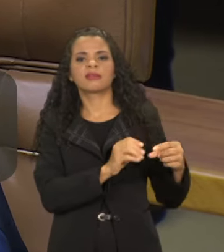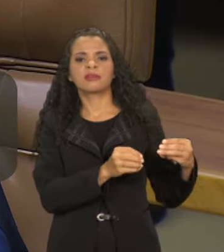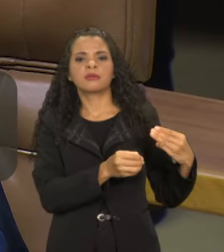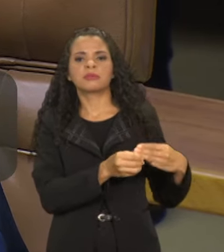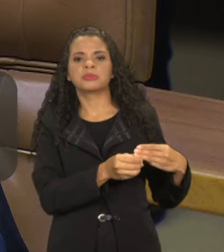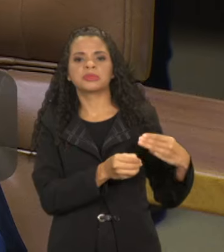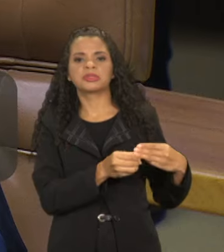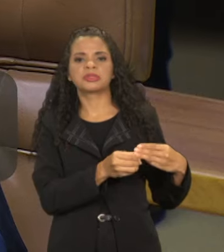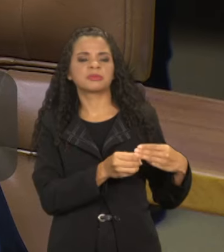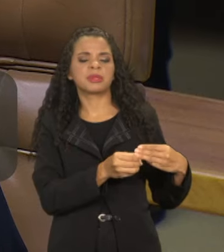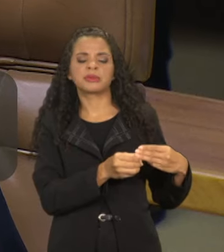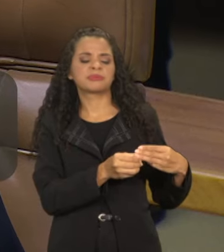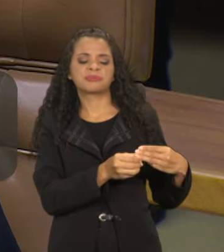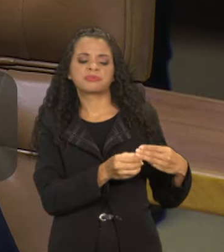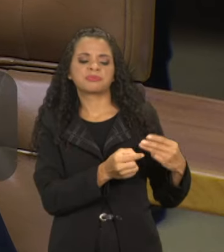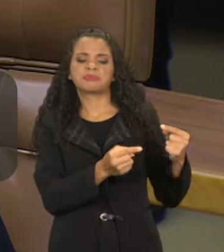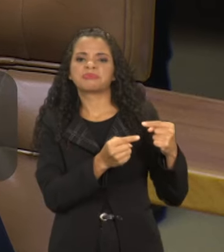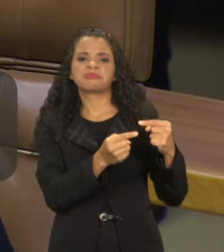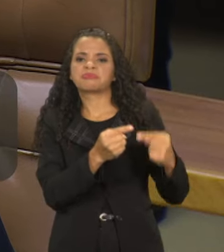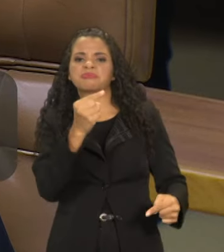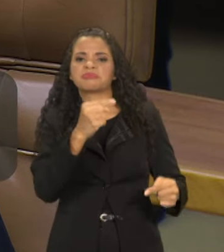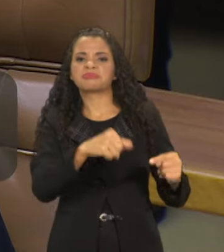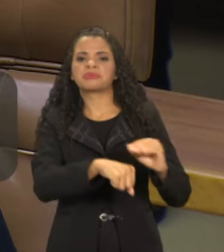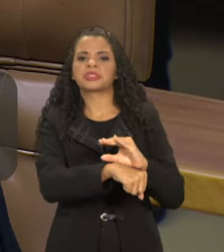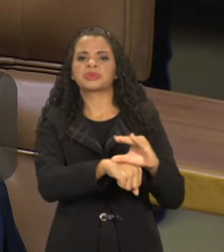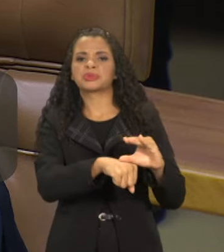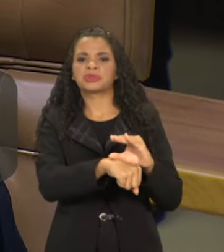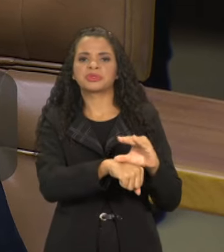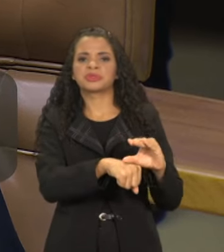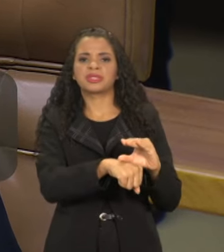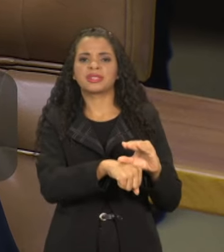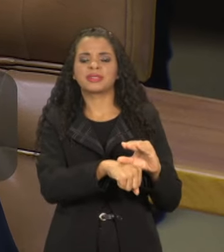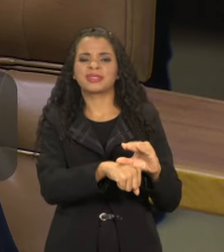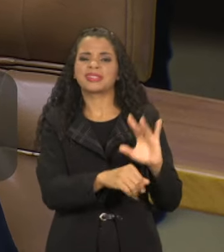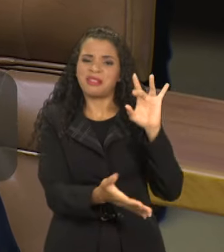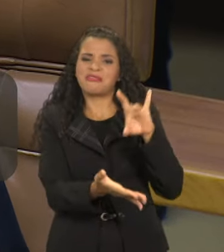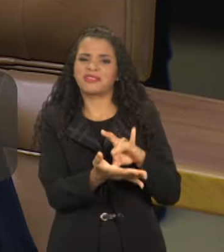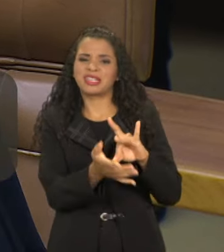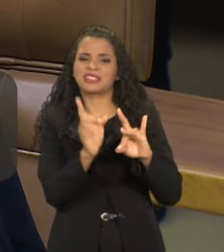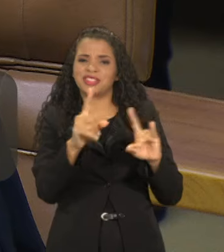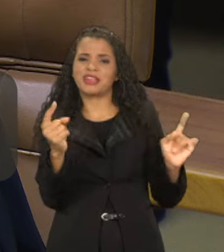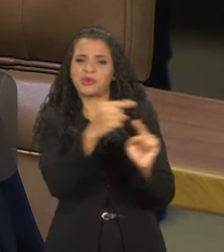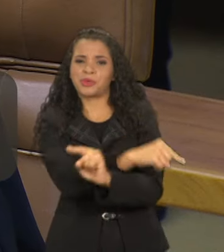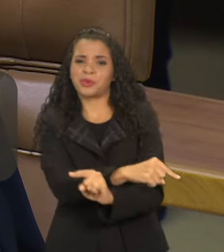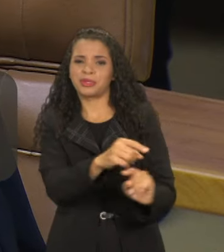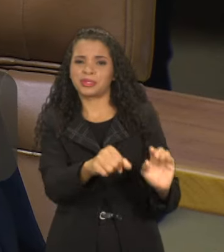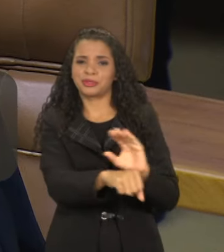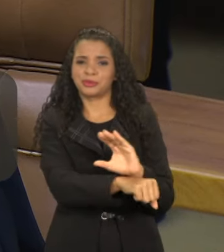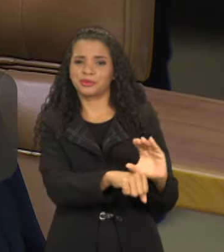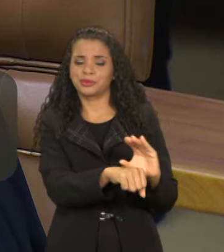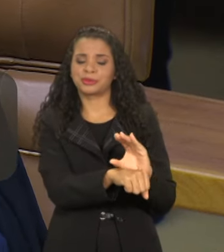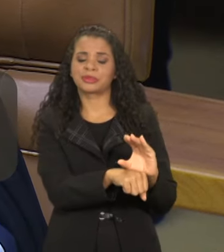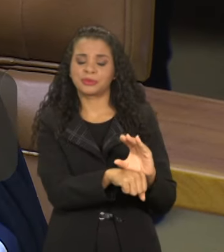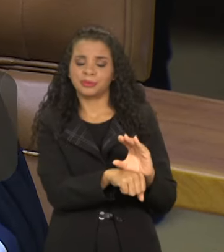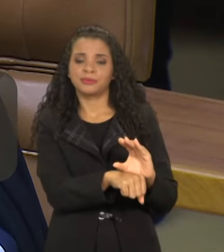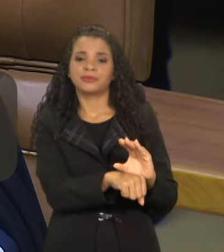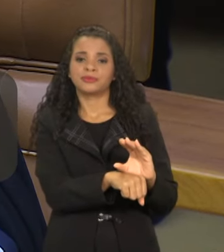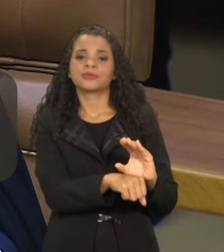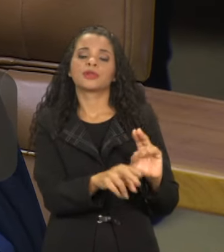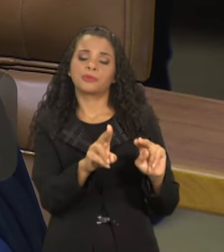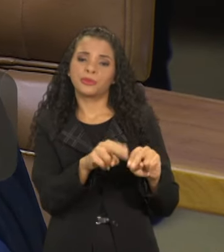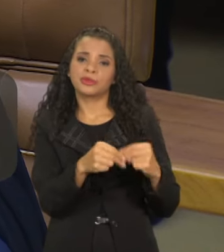nenhum amparo constitucional, ao contrário, colide expressamente com o texto constitucional. E por essas razões e